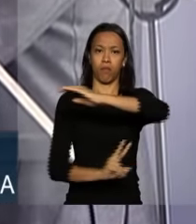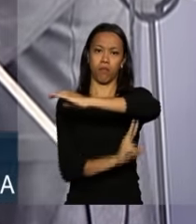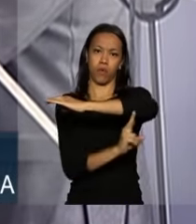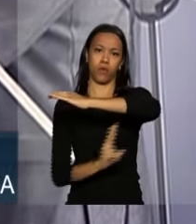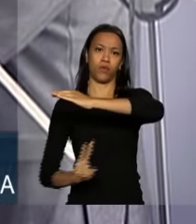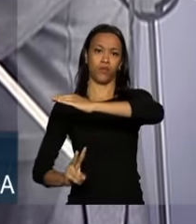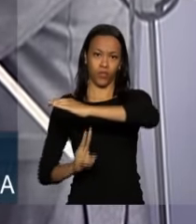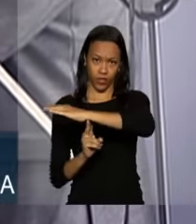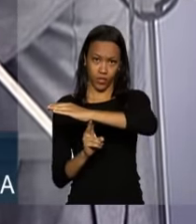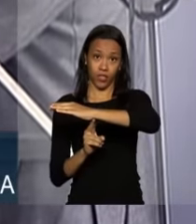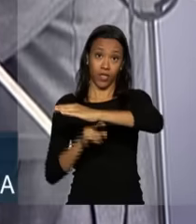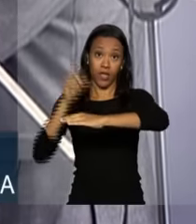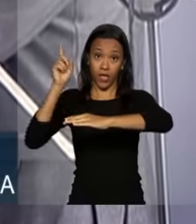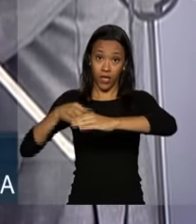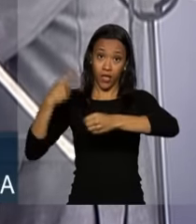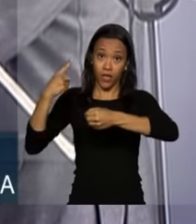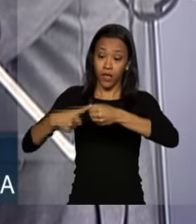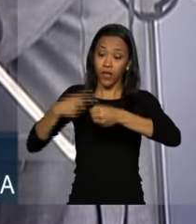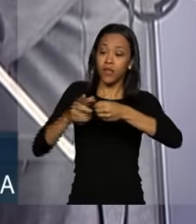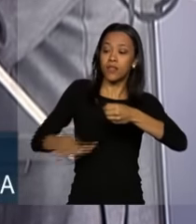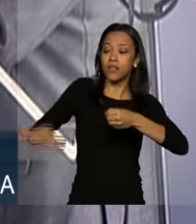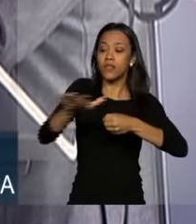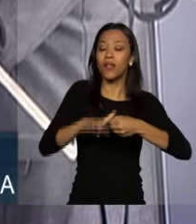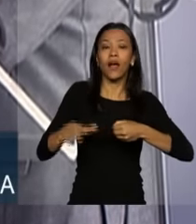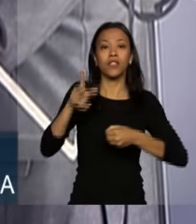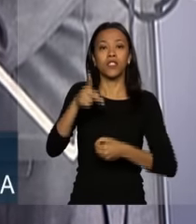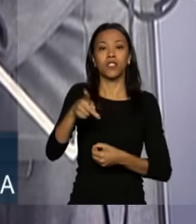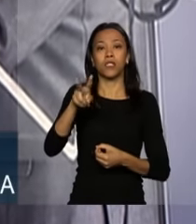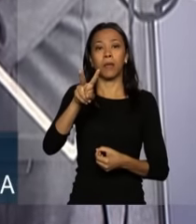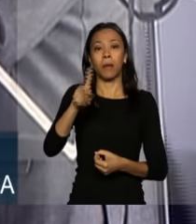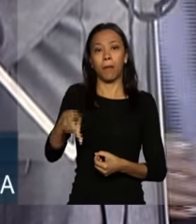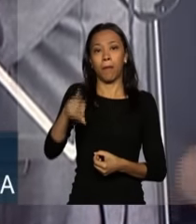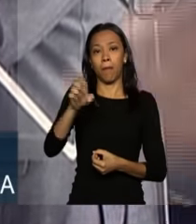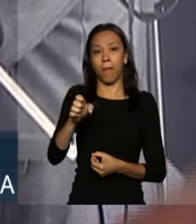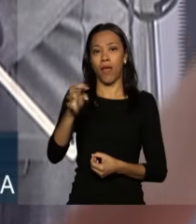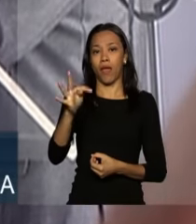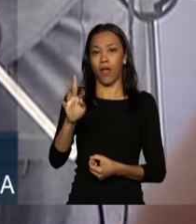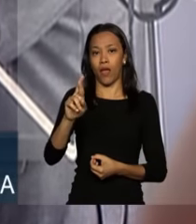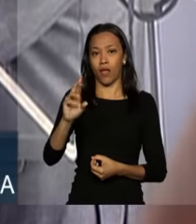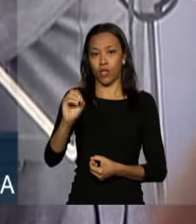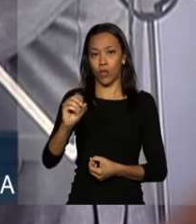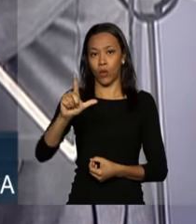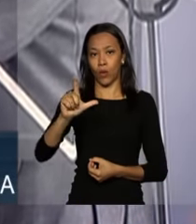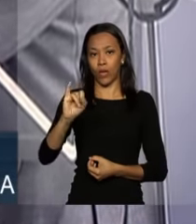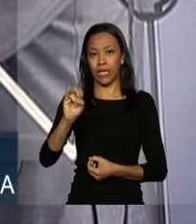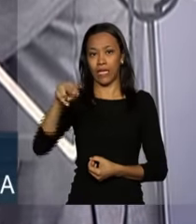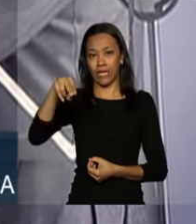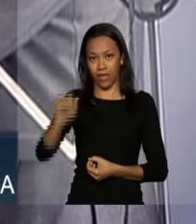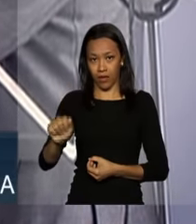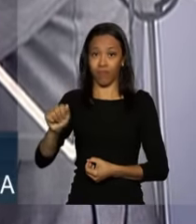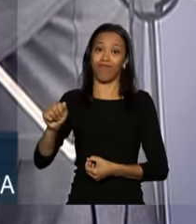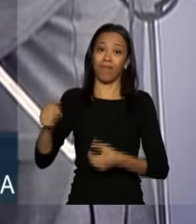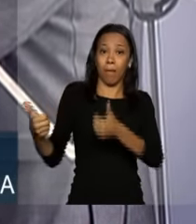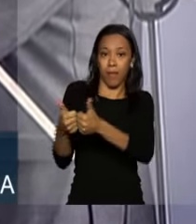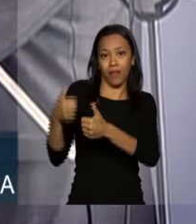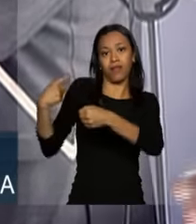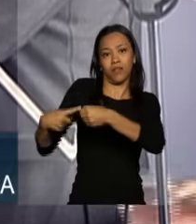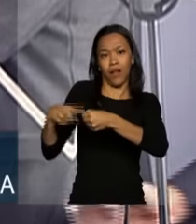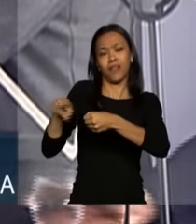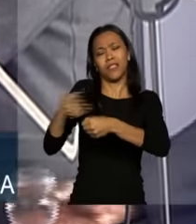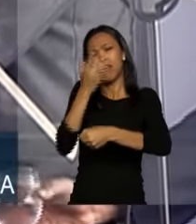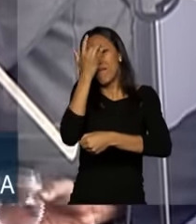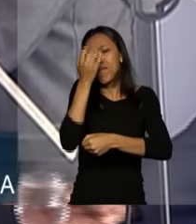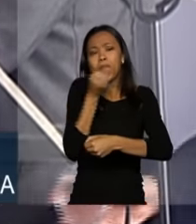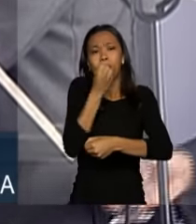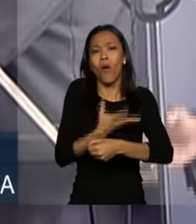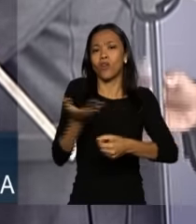que nos liga à Petrolina. É uma obra fundamental para a mobilidade de toda a região. Chegou a